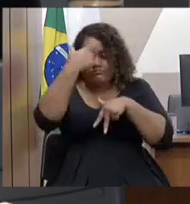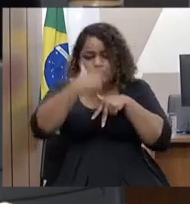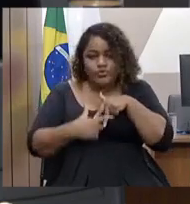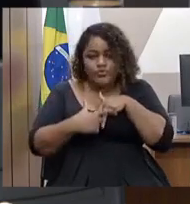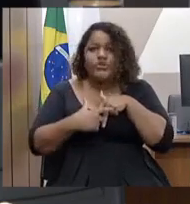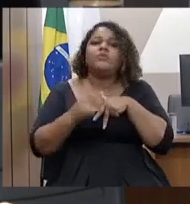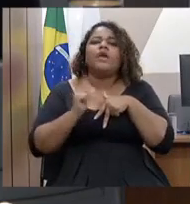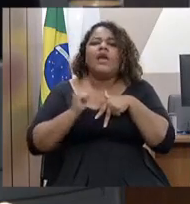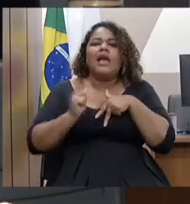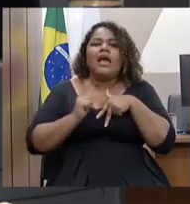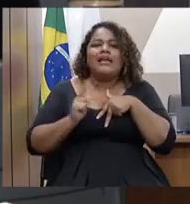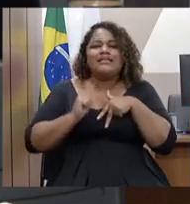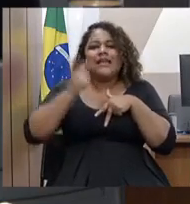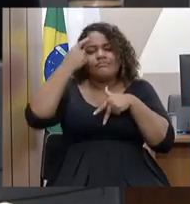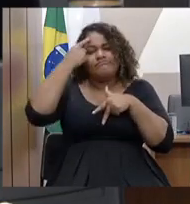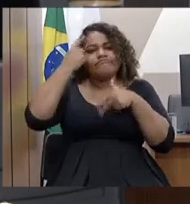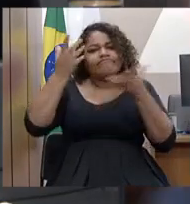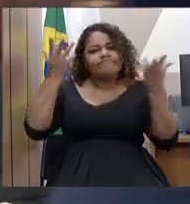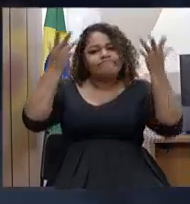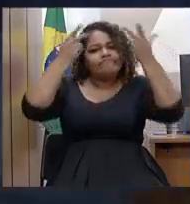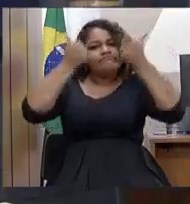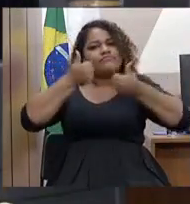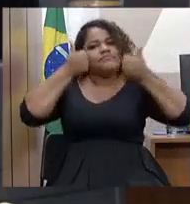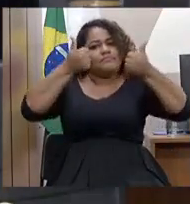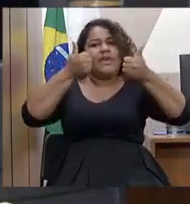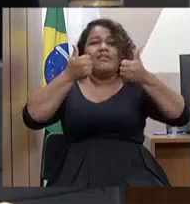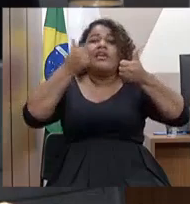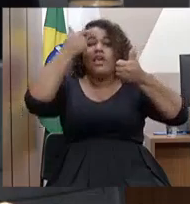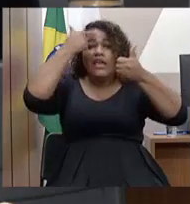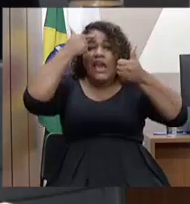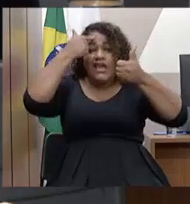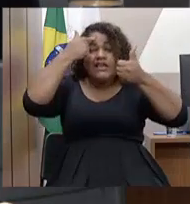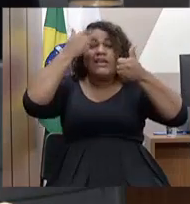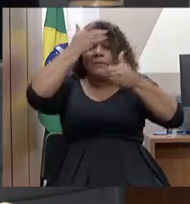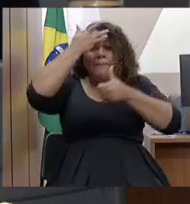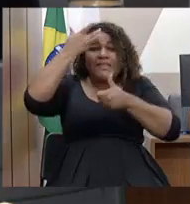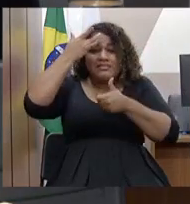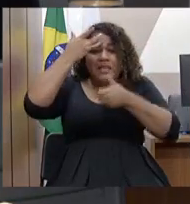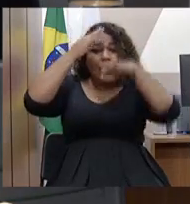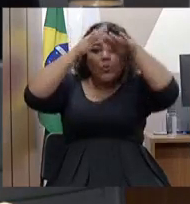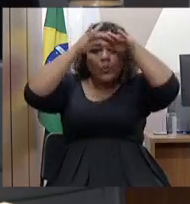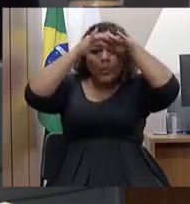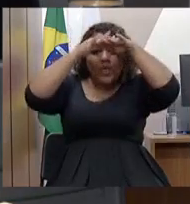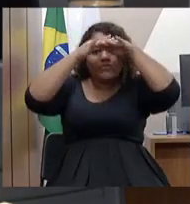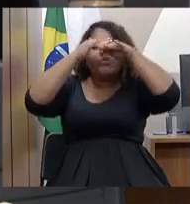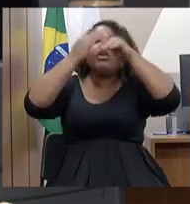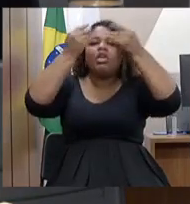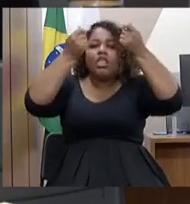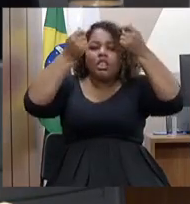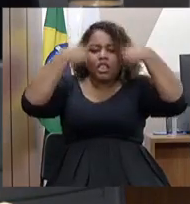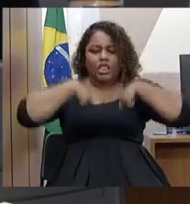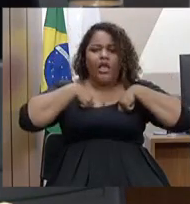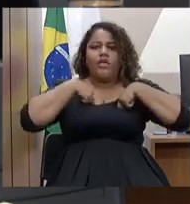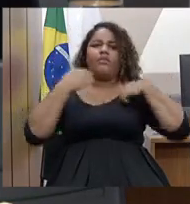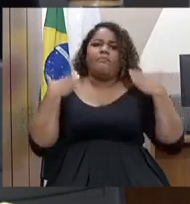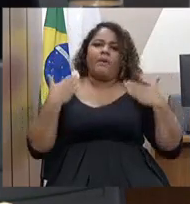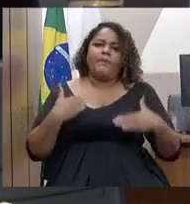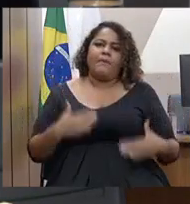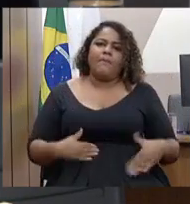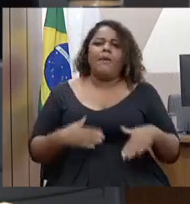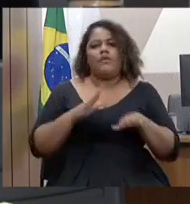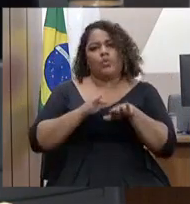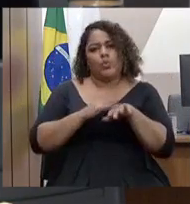induz a somatização isso é ao adoecimento do corpo um infarto a úlcera péptica colite